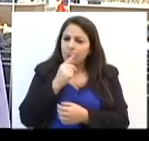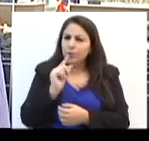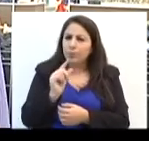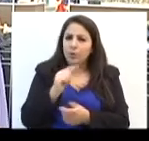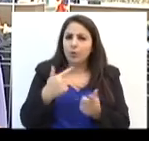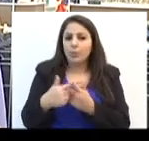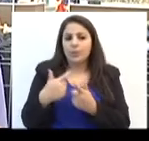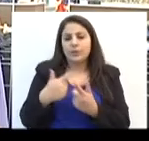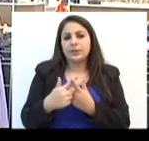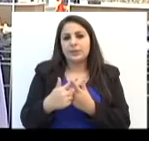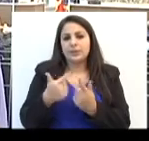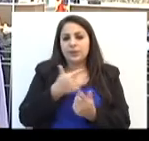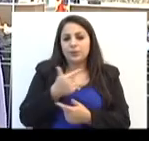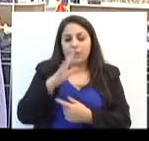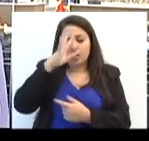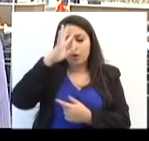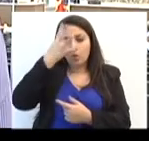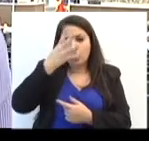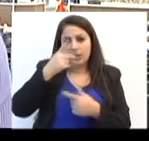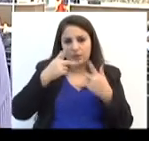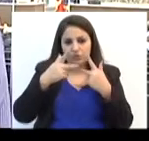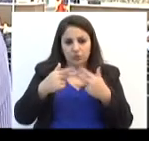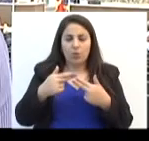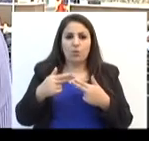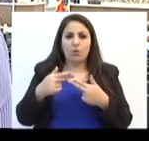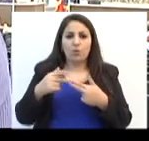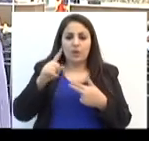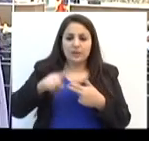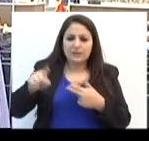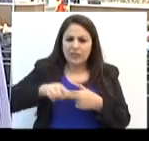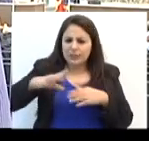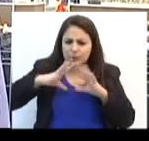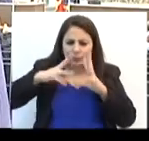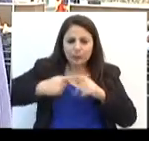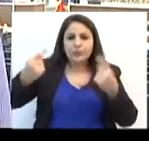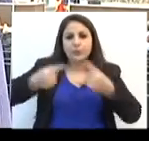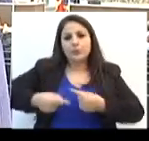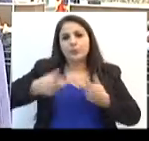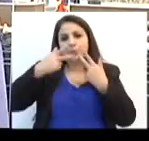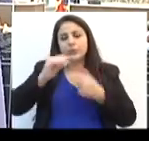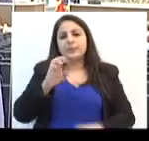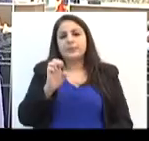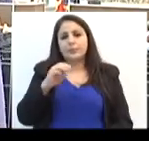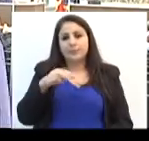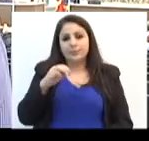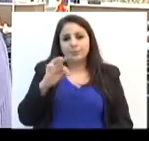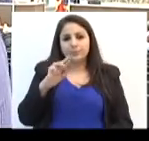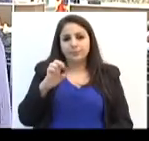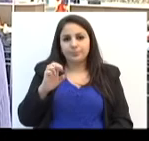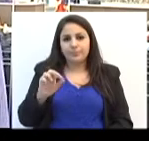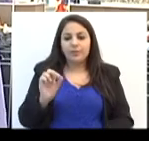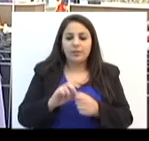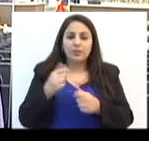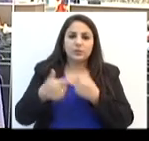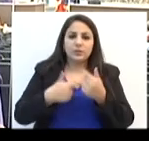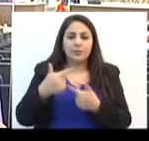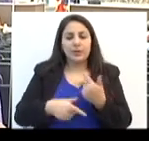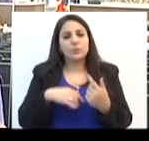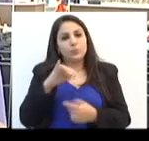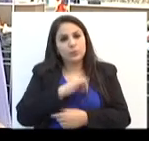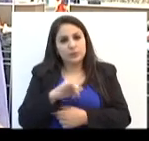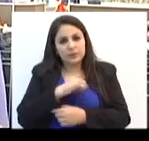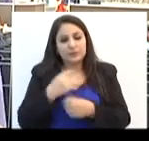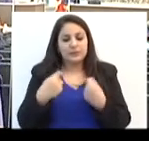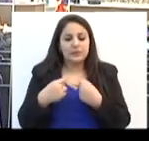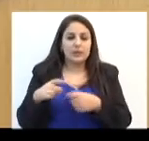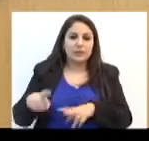Porque eles não irão ter esta coragem de cortar drasticamente e fechar uma estrutura da Emater que faz um trabalho importante e necessário